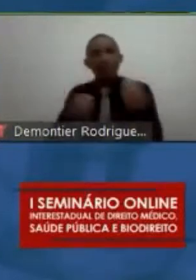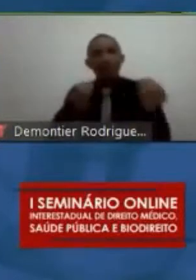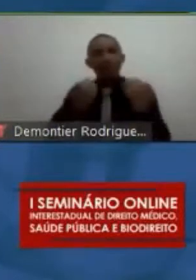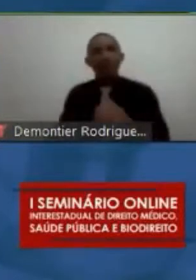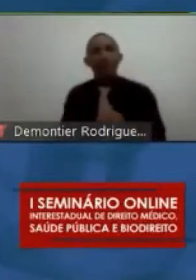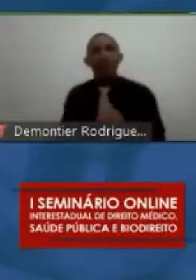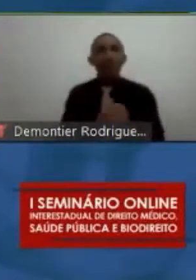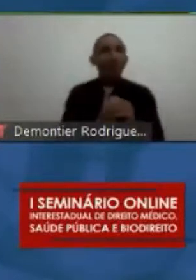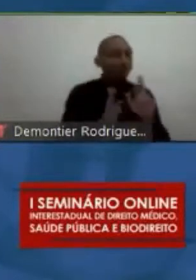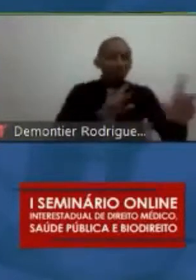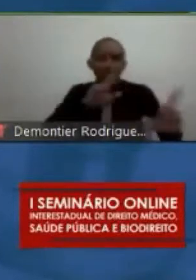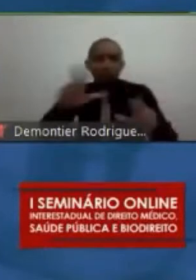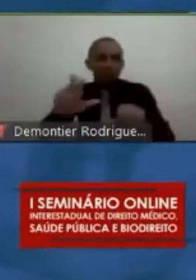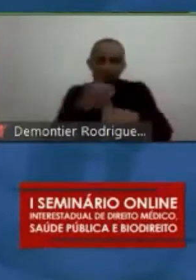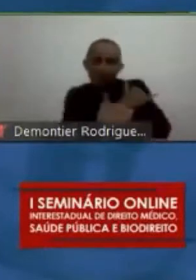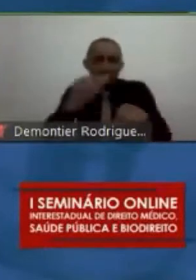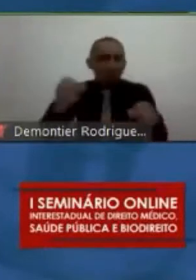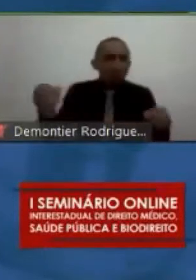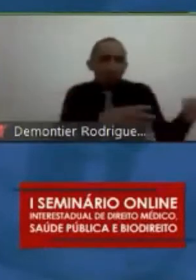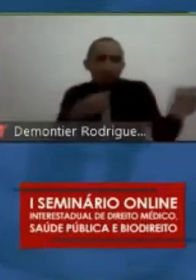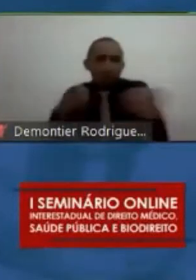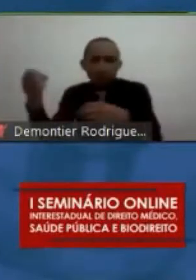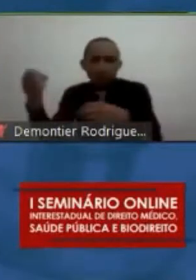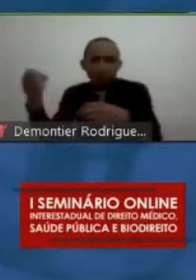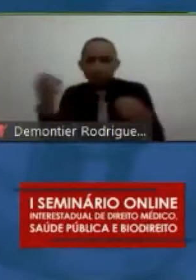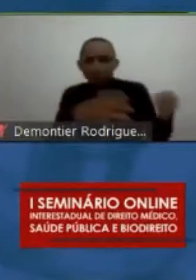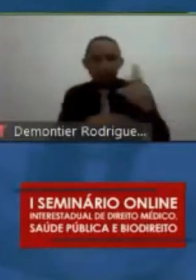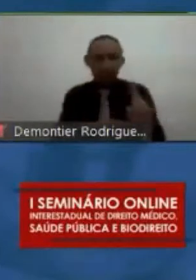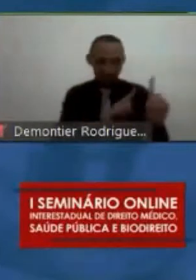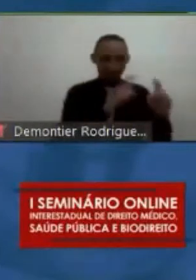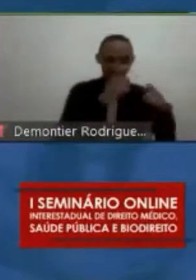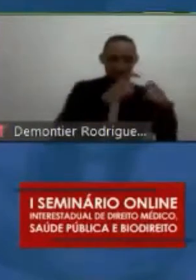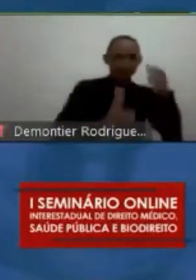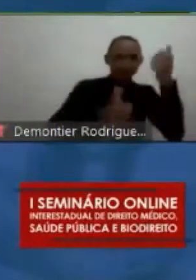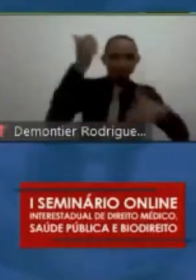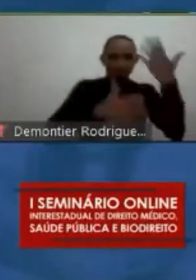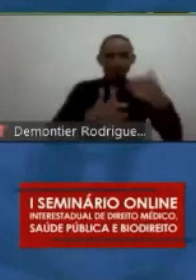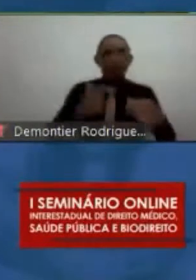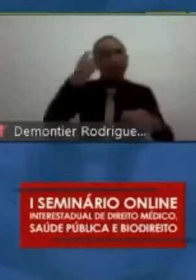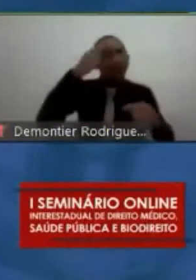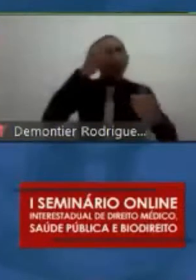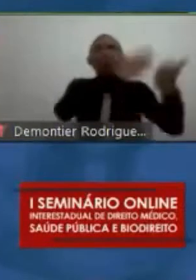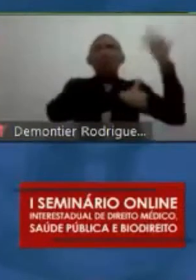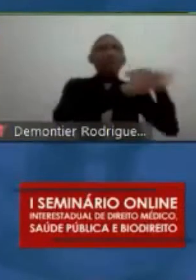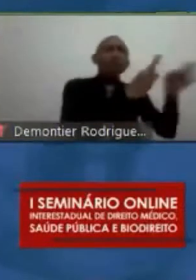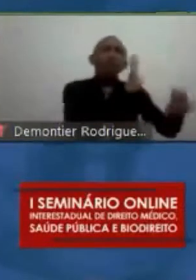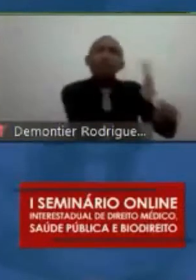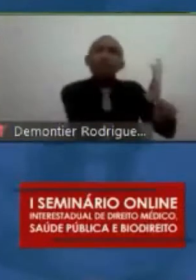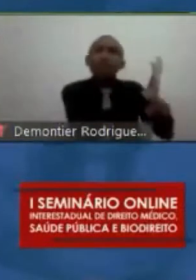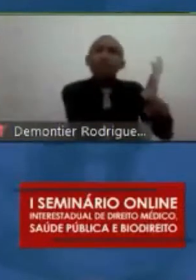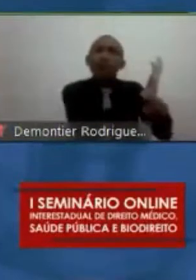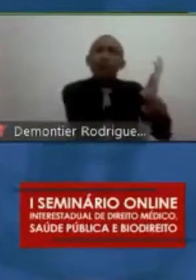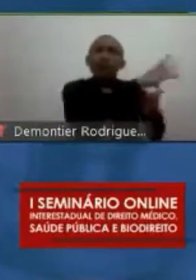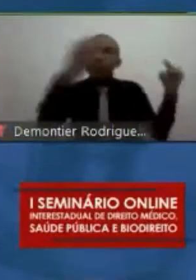em novas estratégias. Como disse o Dr. Drucker, nós temos que pensar não com a lógica do passado, mas com uma lógica para